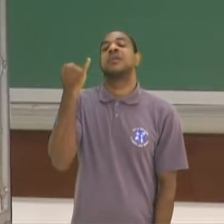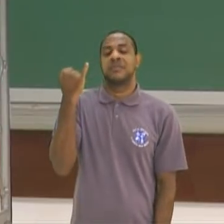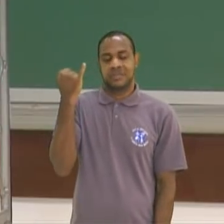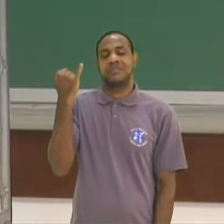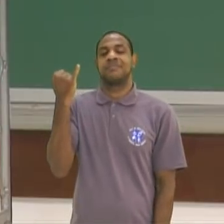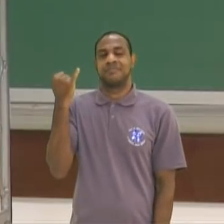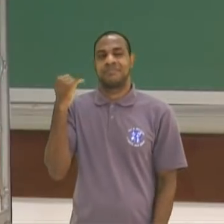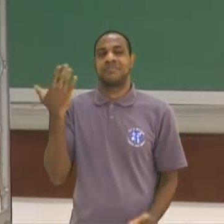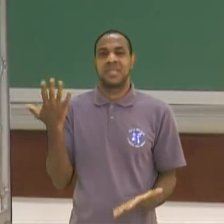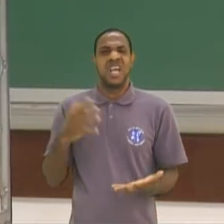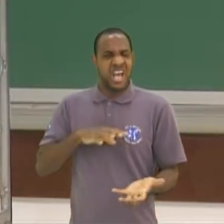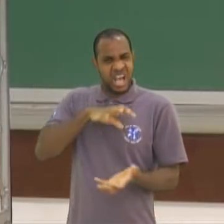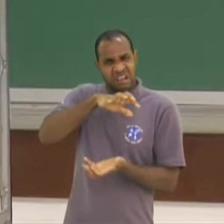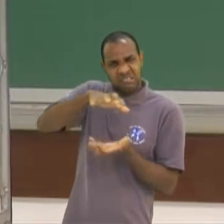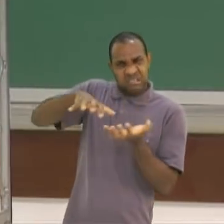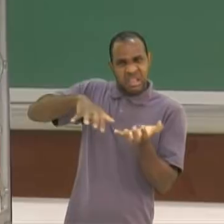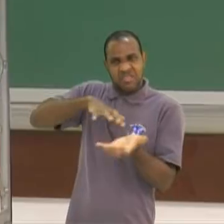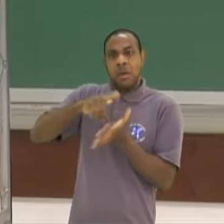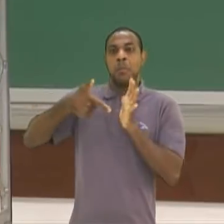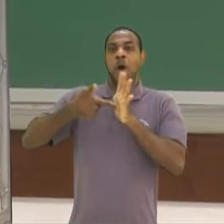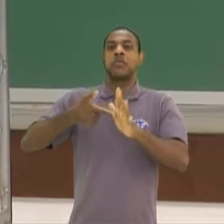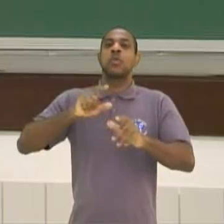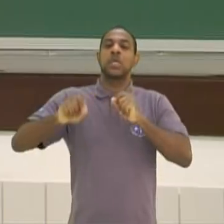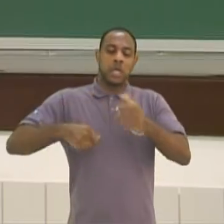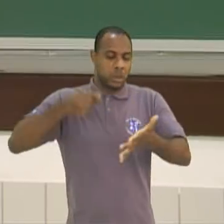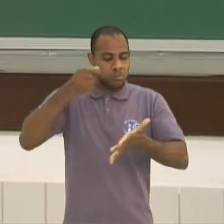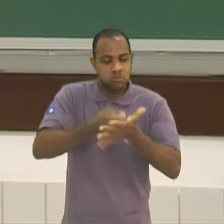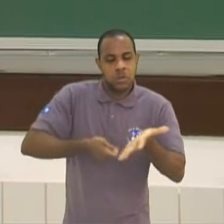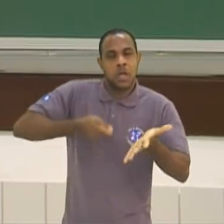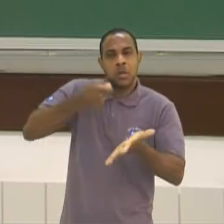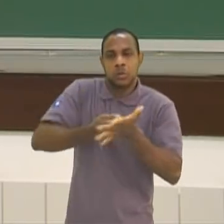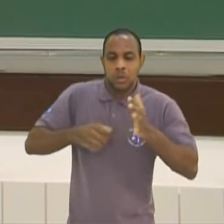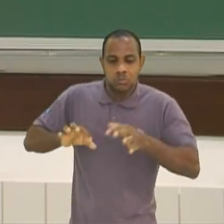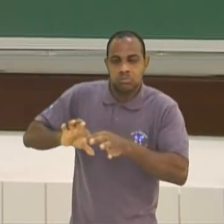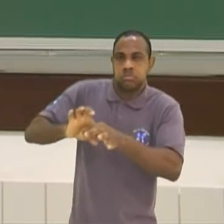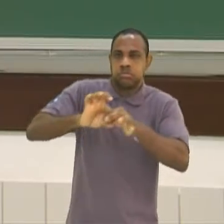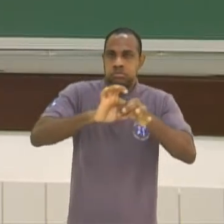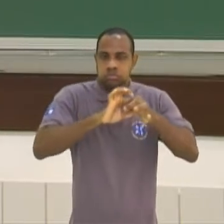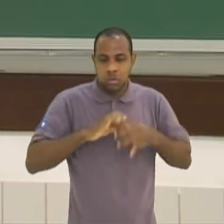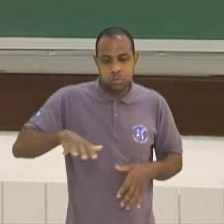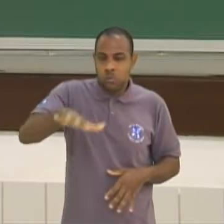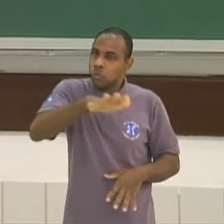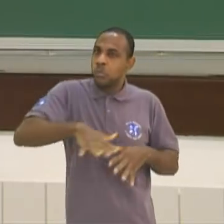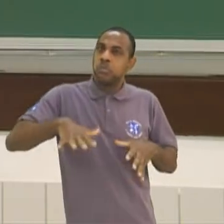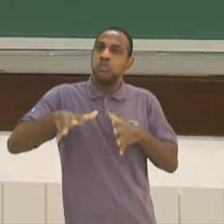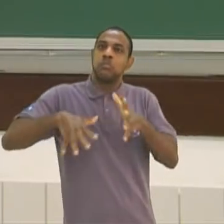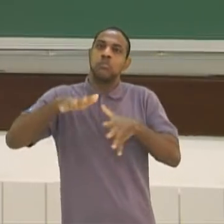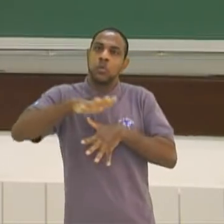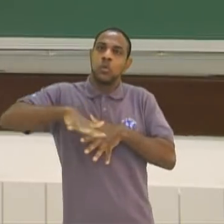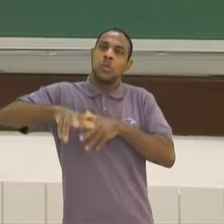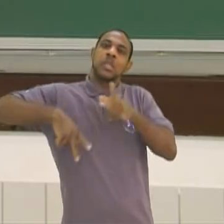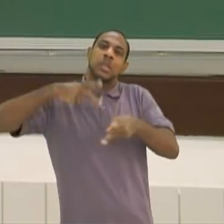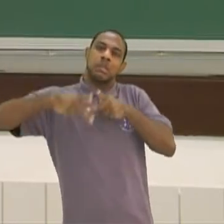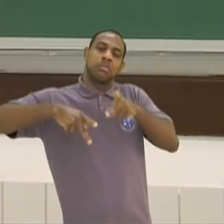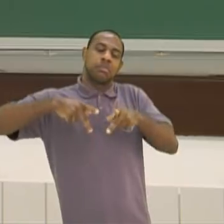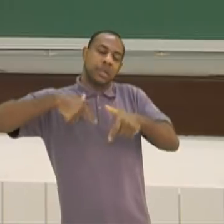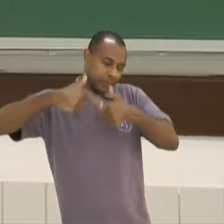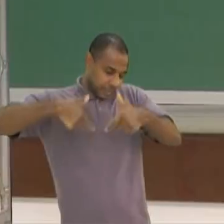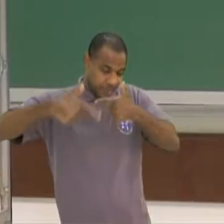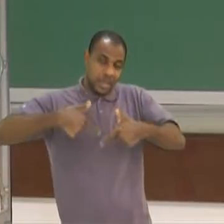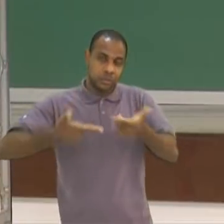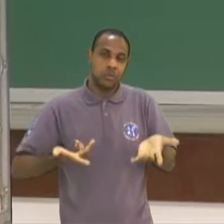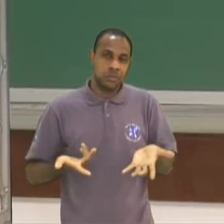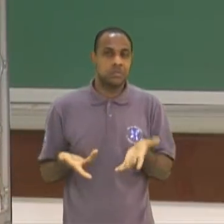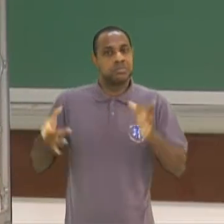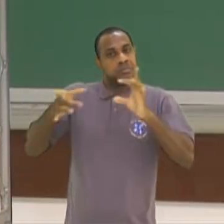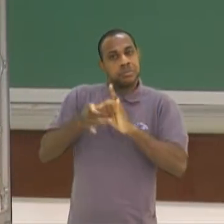militar. As greves demonstraram a luta e a união desses trabalhadores ligados